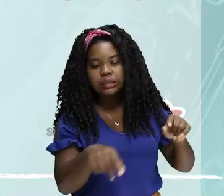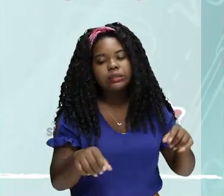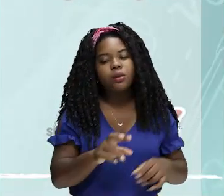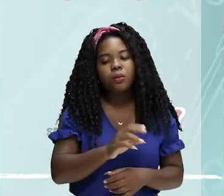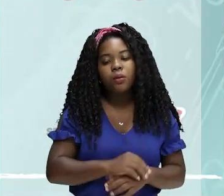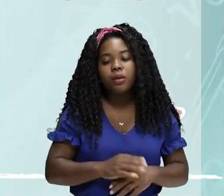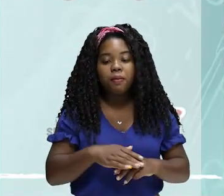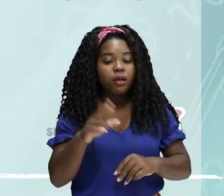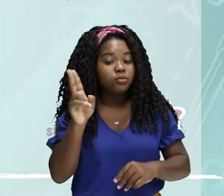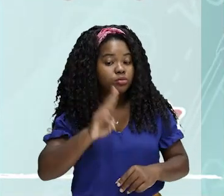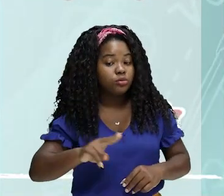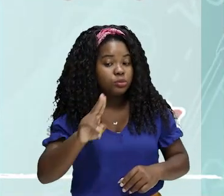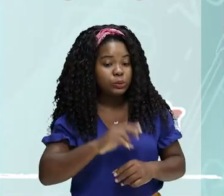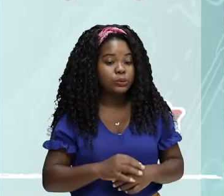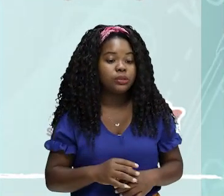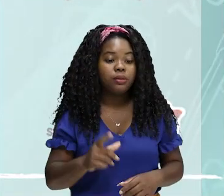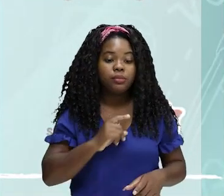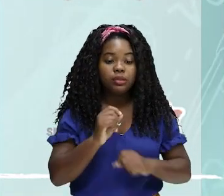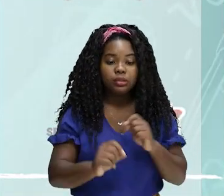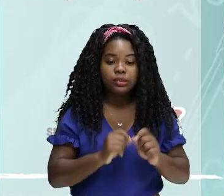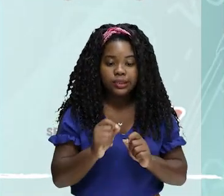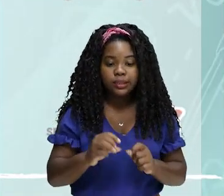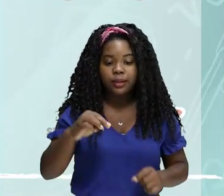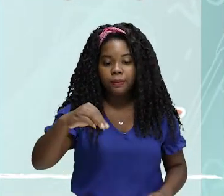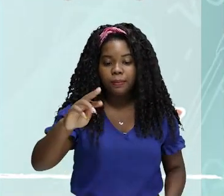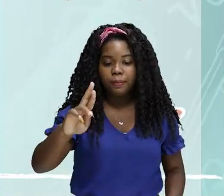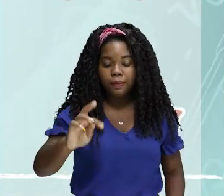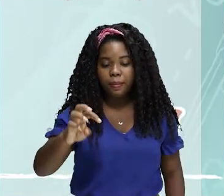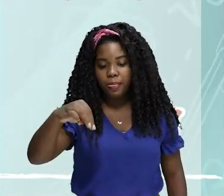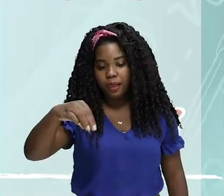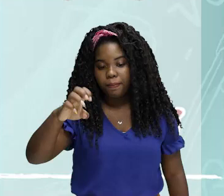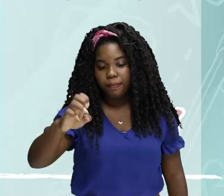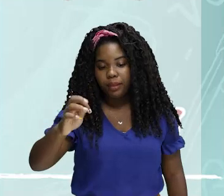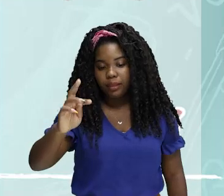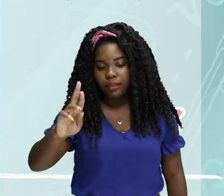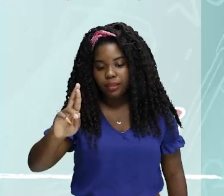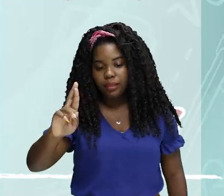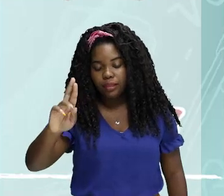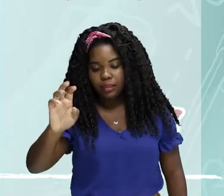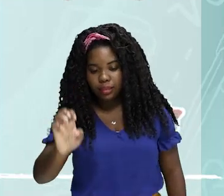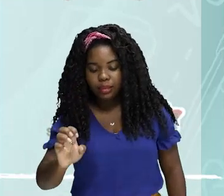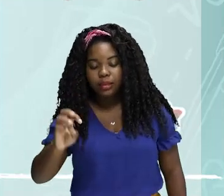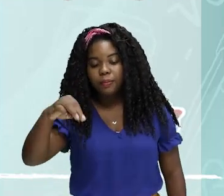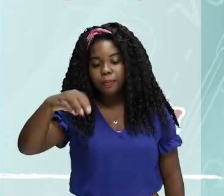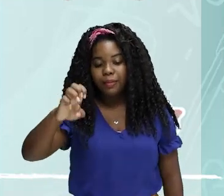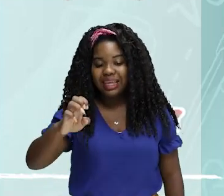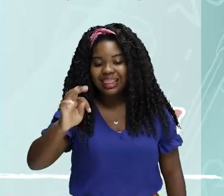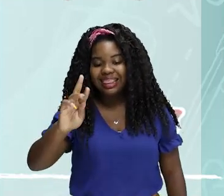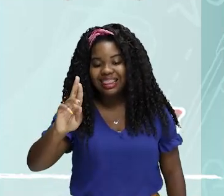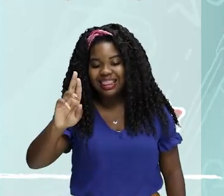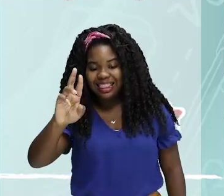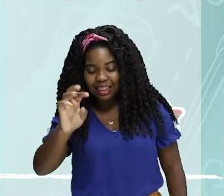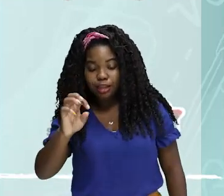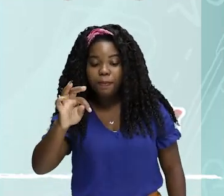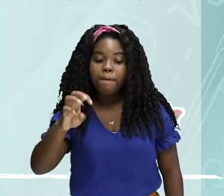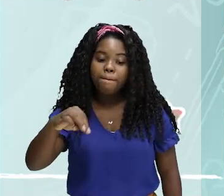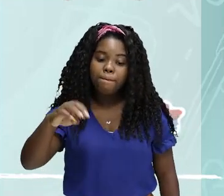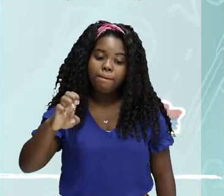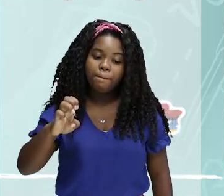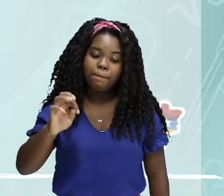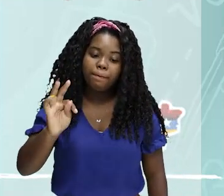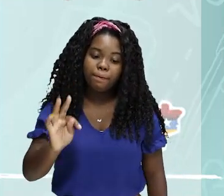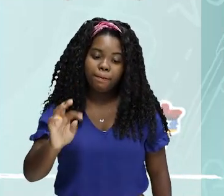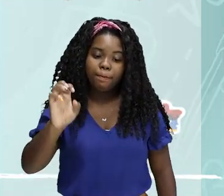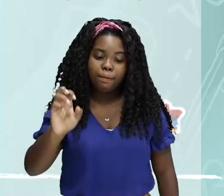usada para expressar exatamente essa situação. Meter la pata, tá? meter o pé, chutar o pau da barraca na linguagem